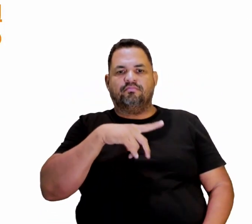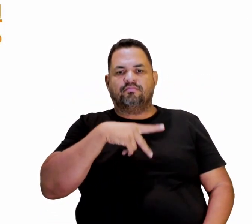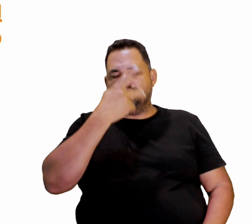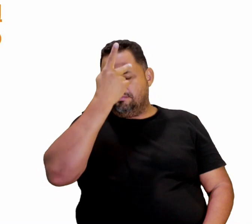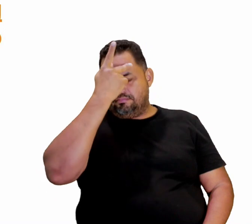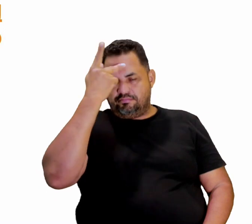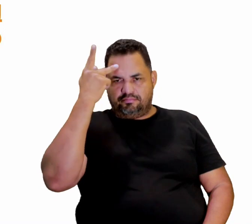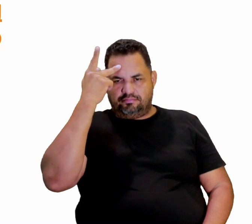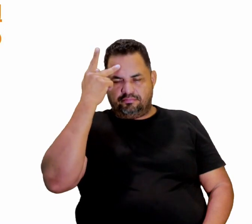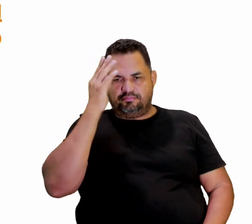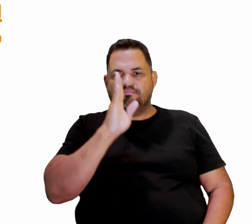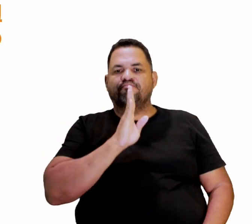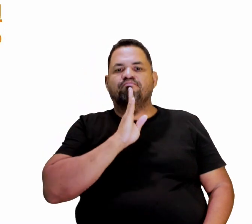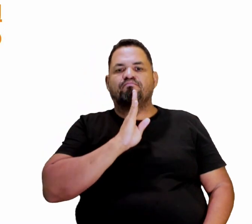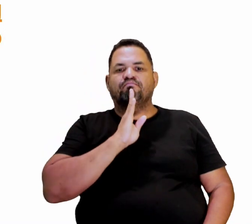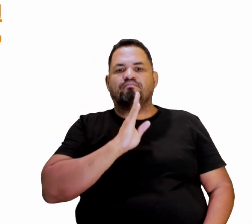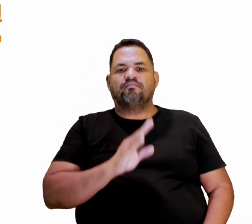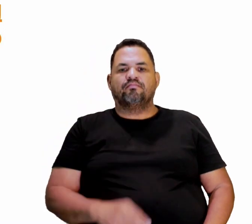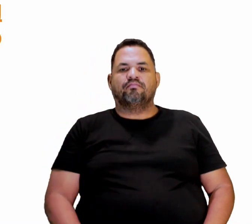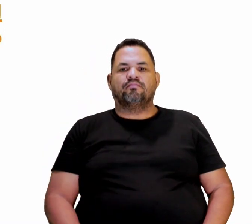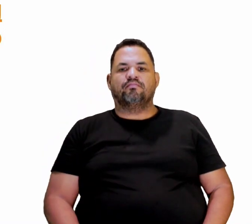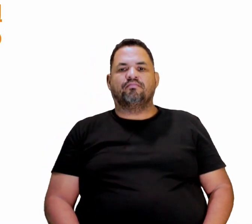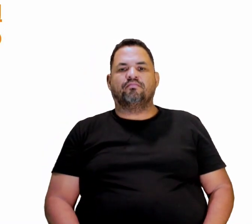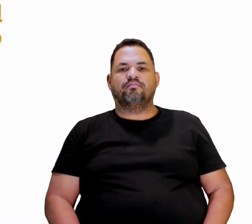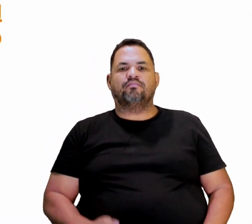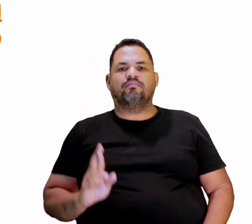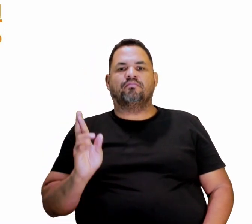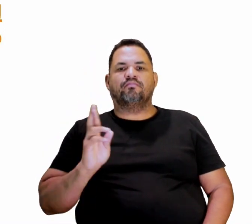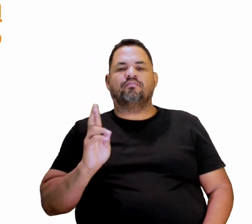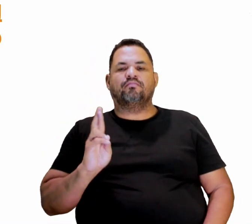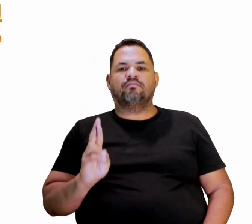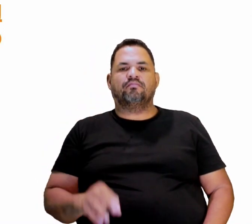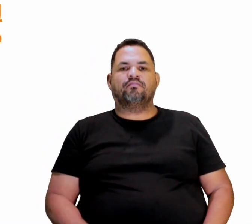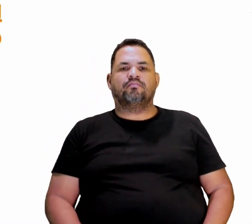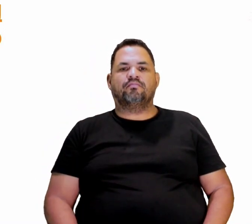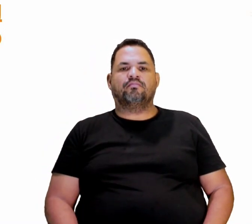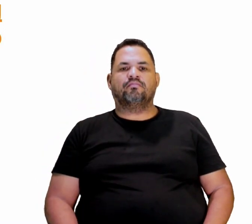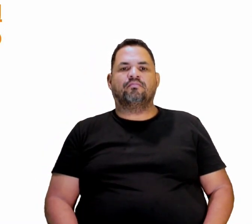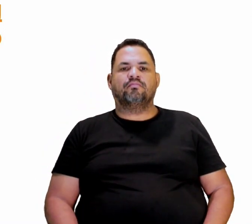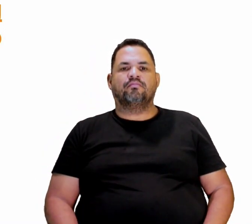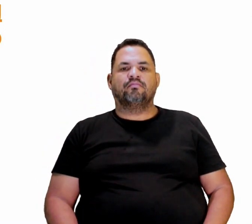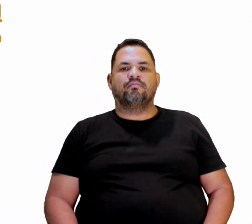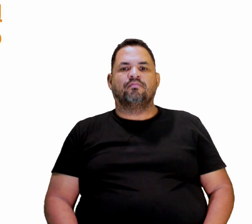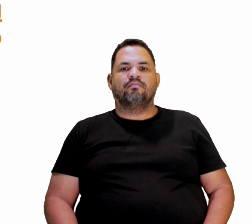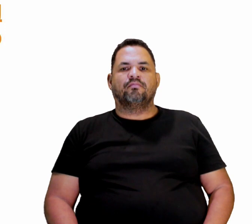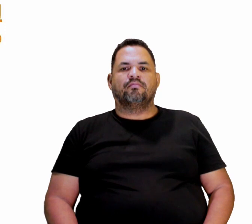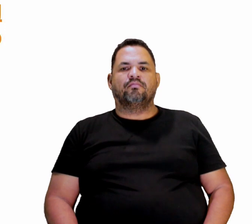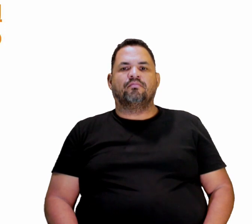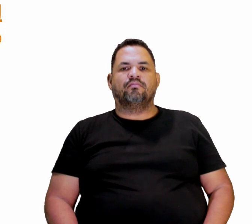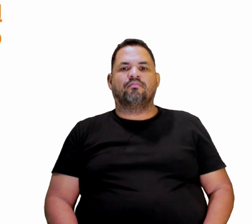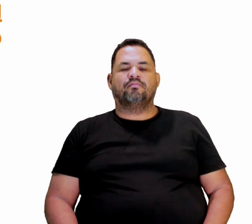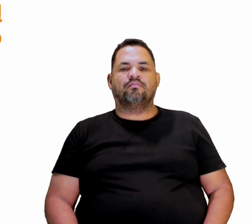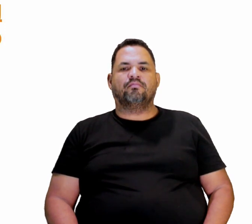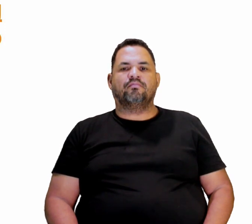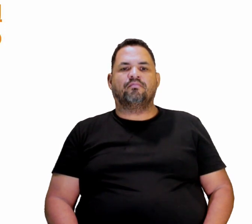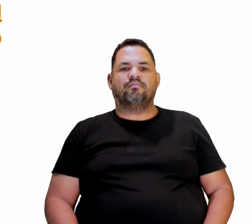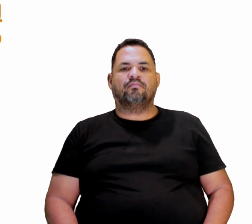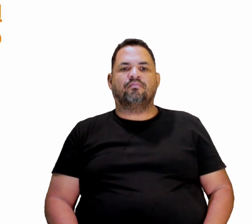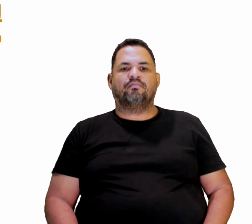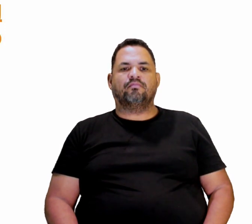aí que vocês conhecem bastante Quem é ela esse aqui e quem ele é